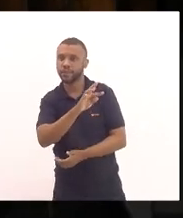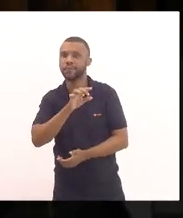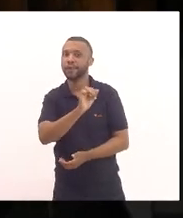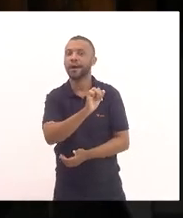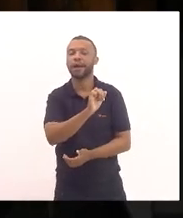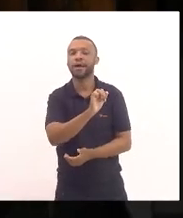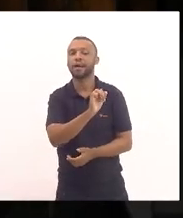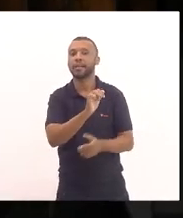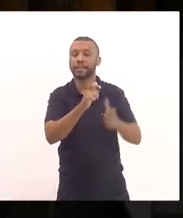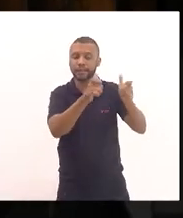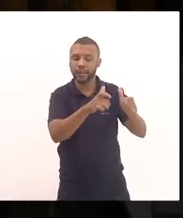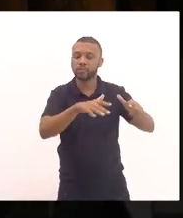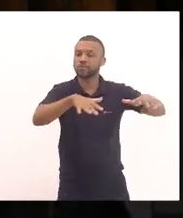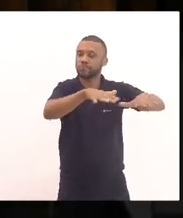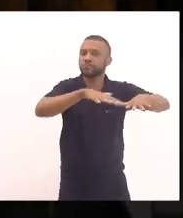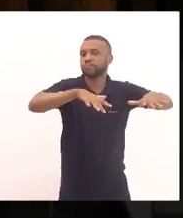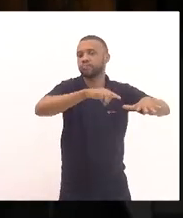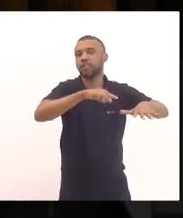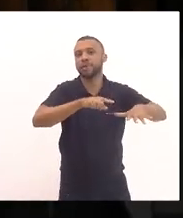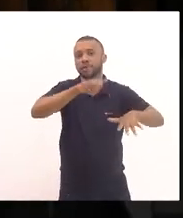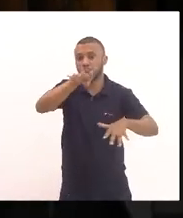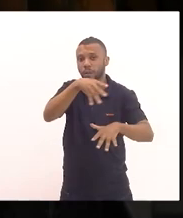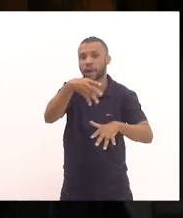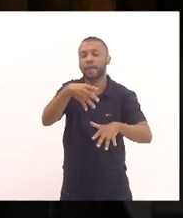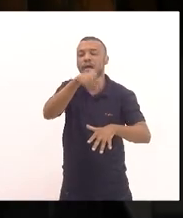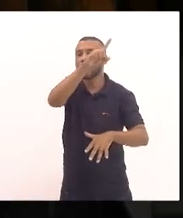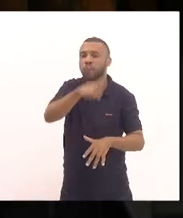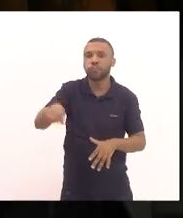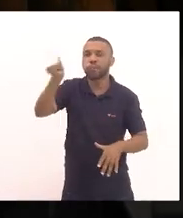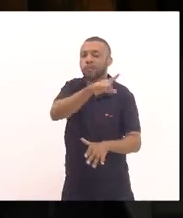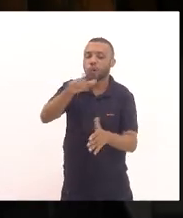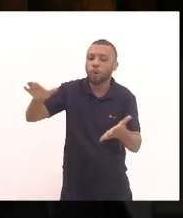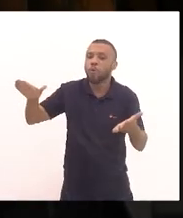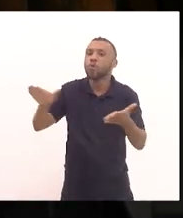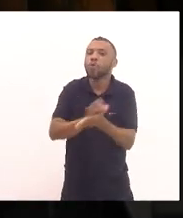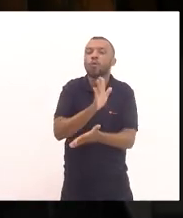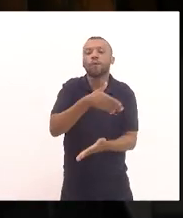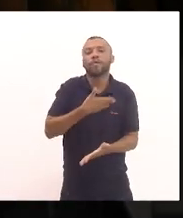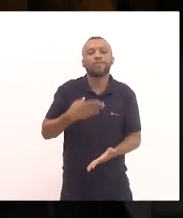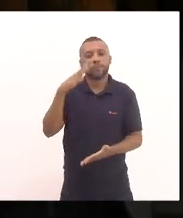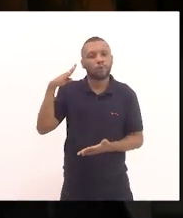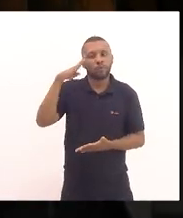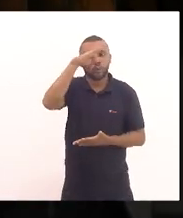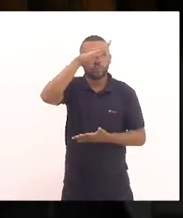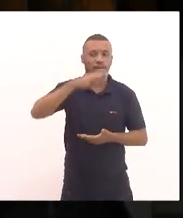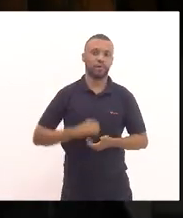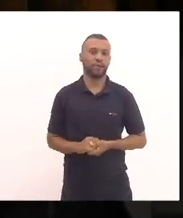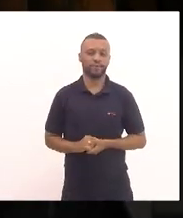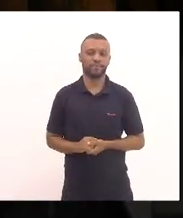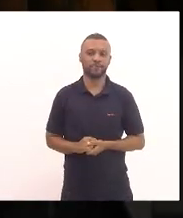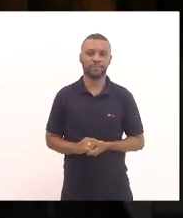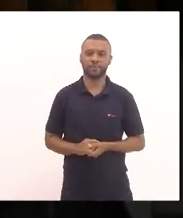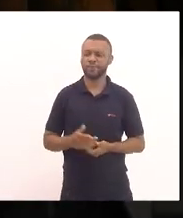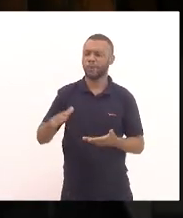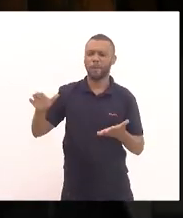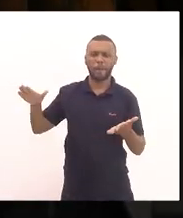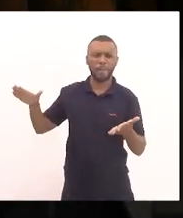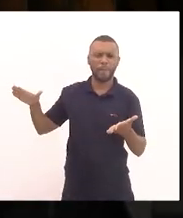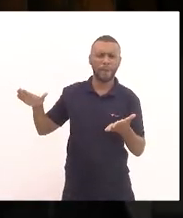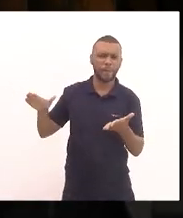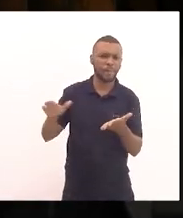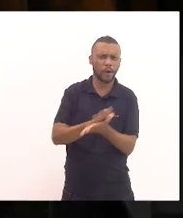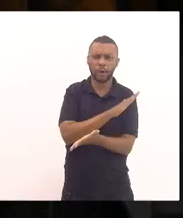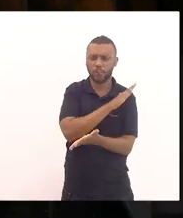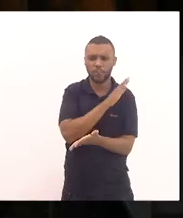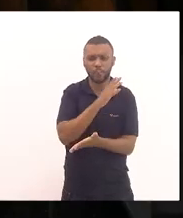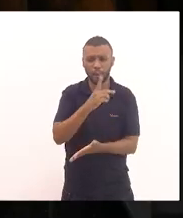aos assentamentos. Esses programas foram devastados pelo governo Bolsonaro. Devastados. O PRONAF